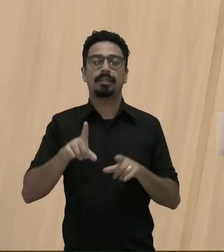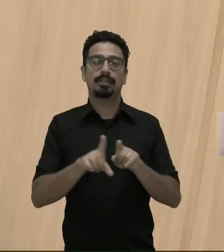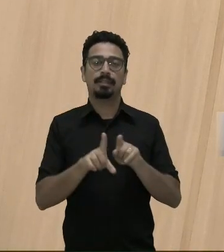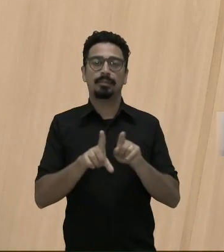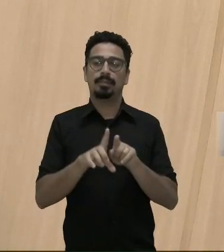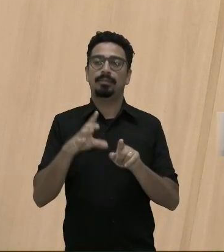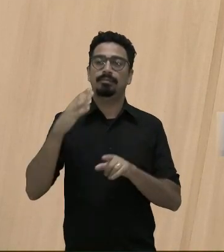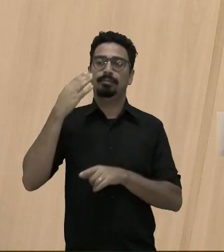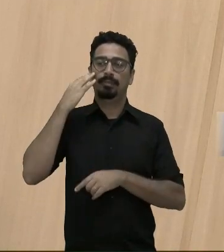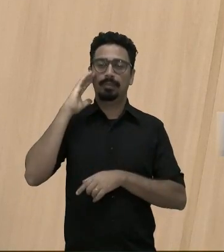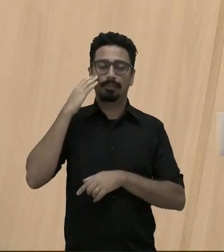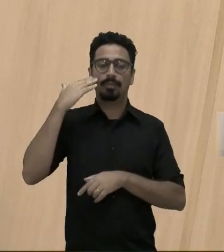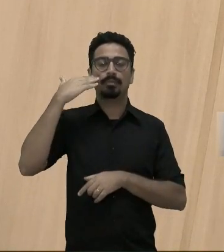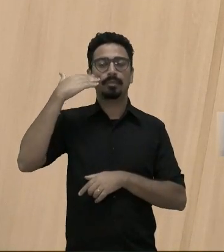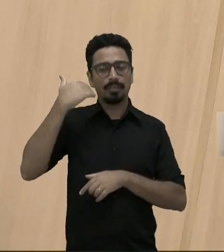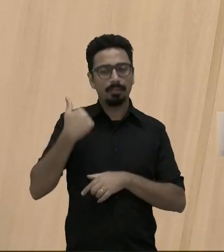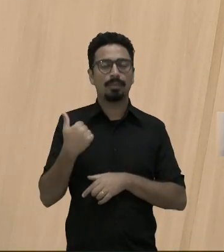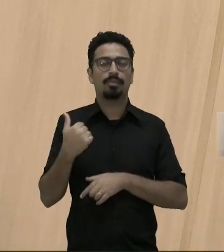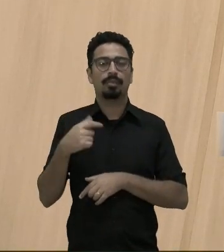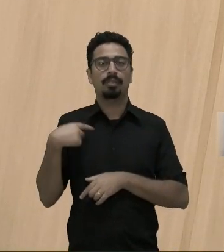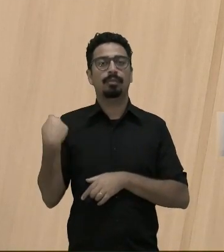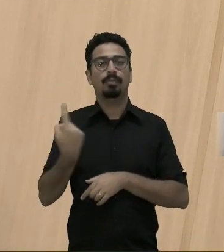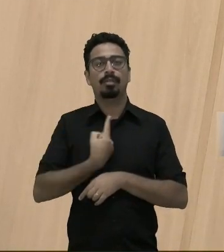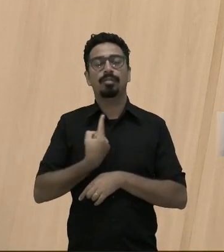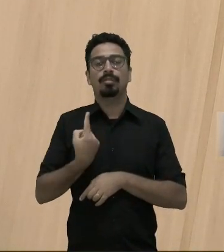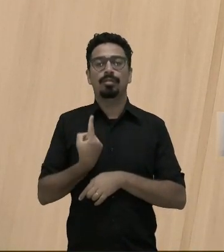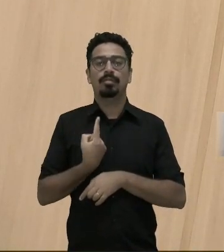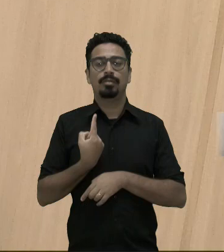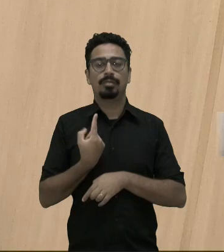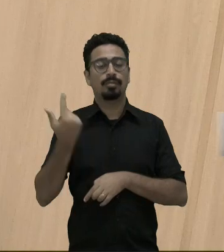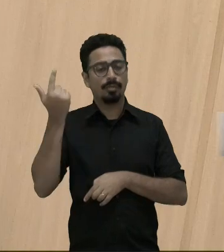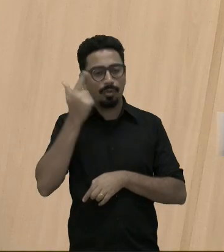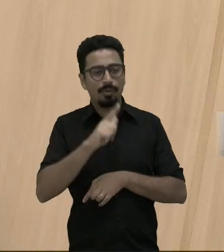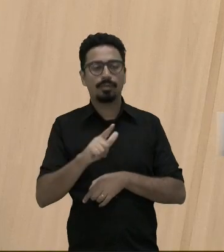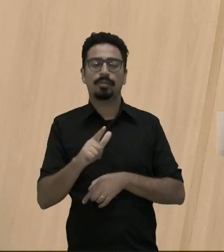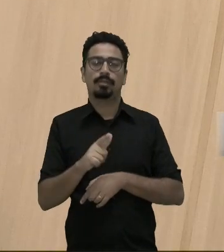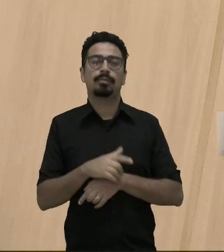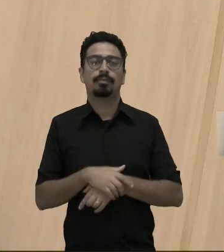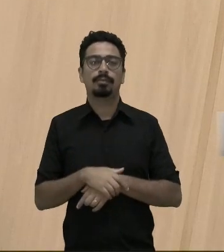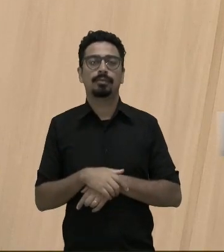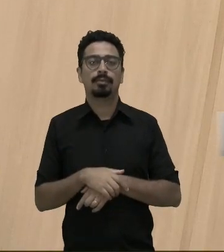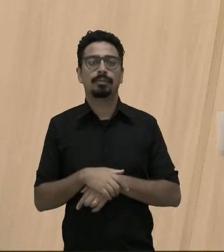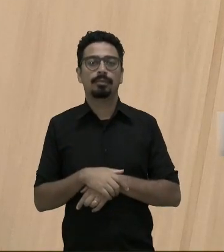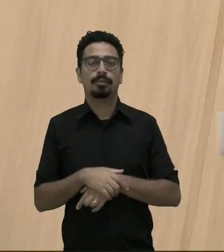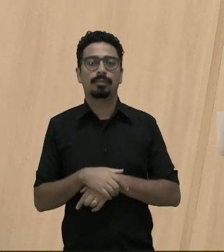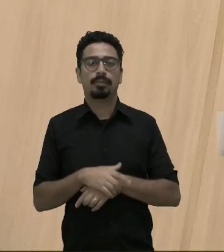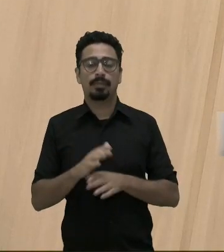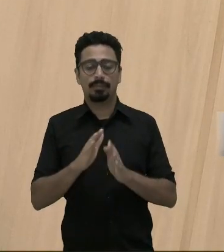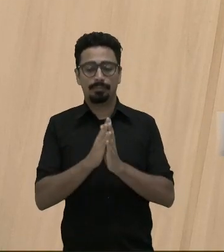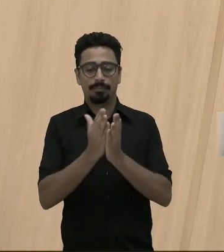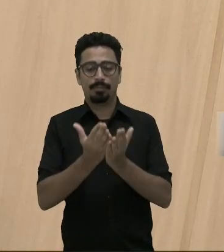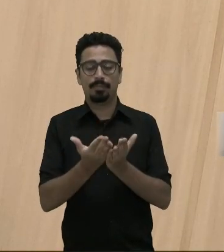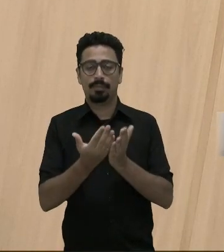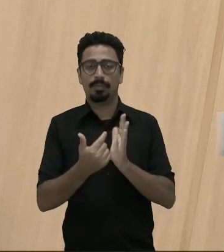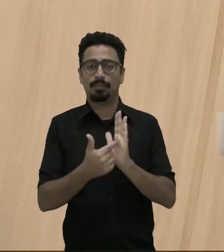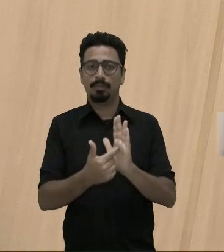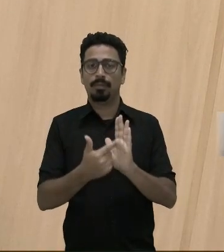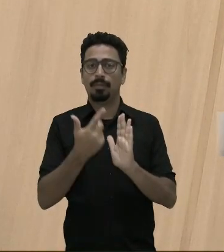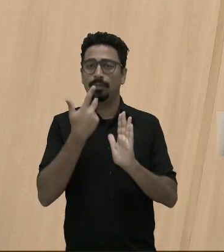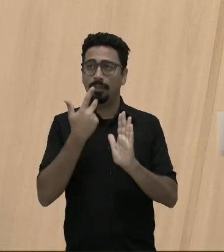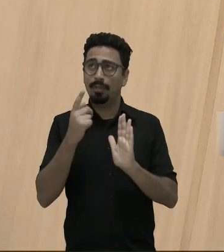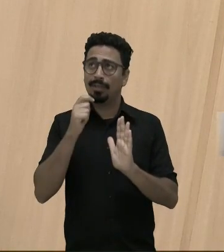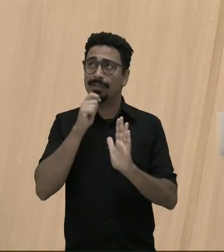entendimento, sabedoria para nós chegarmos até aonde chegar. Diz a Bíblia que sem mim nada podeis